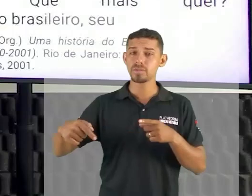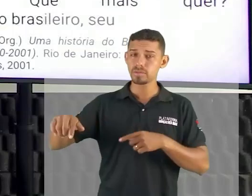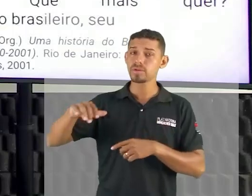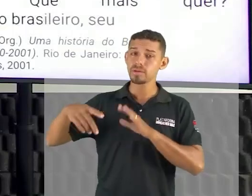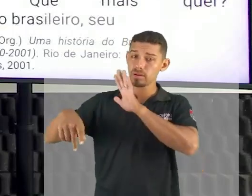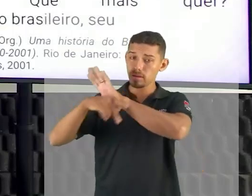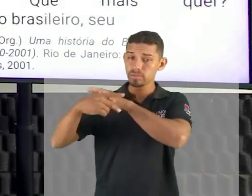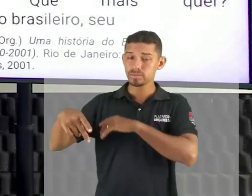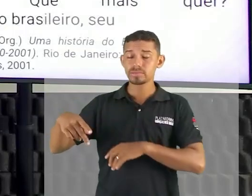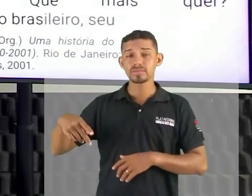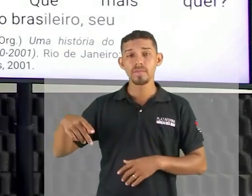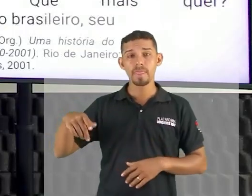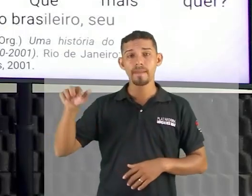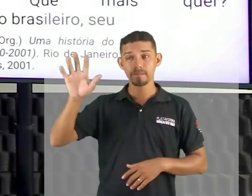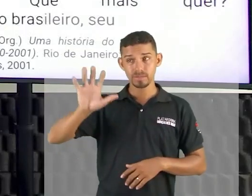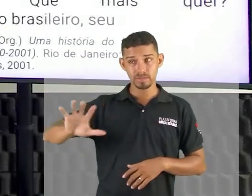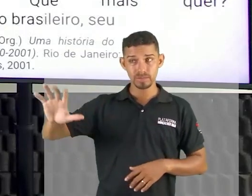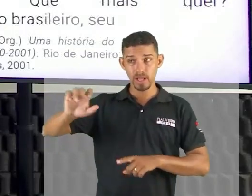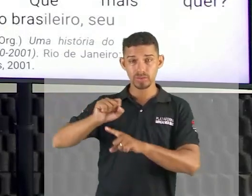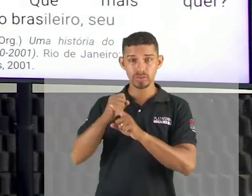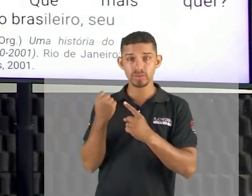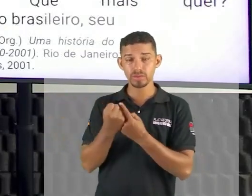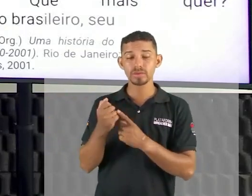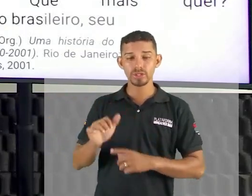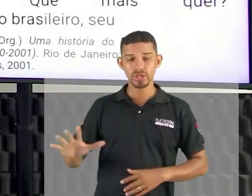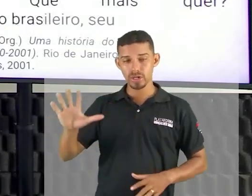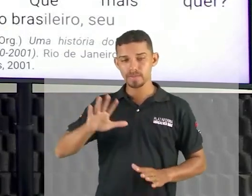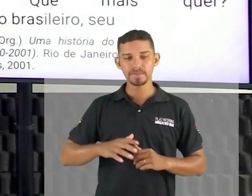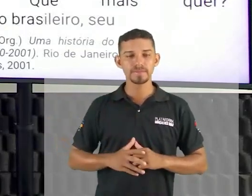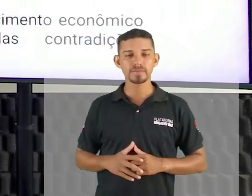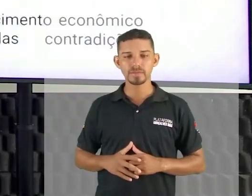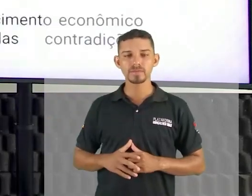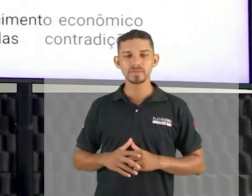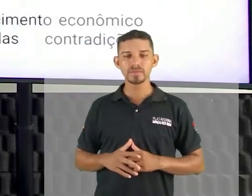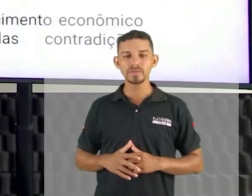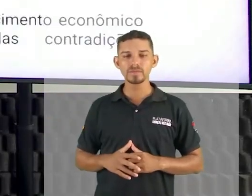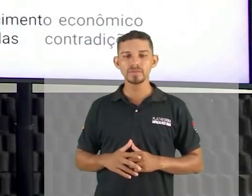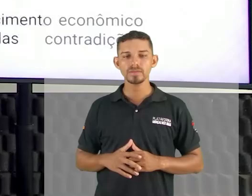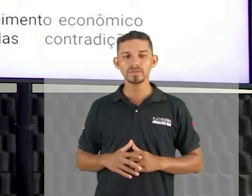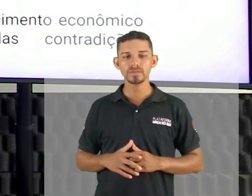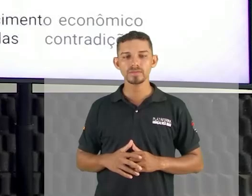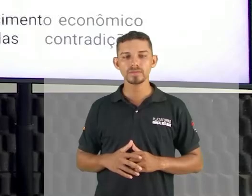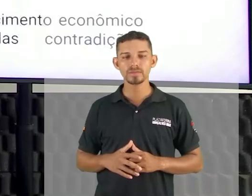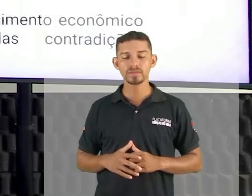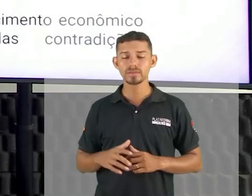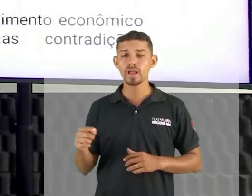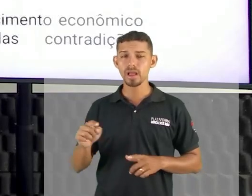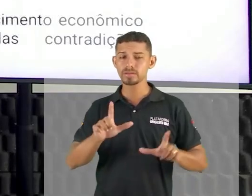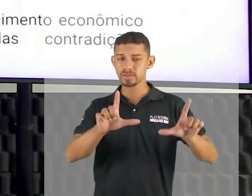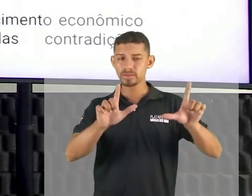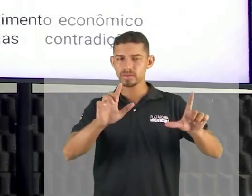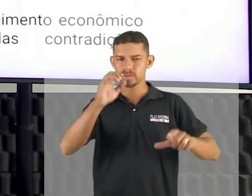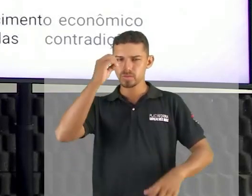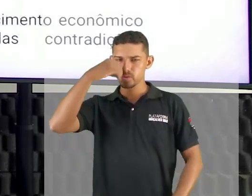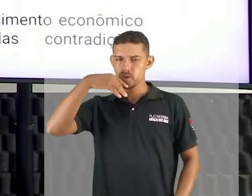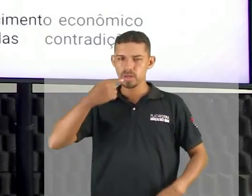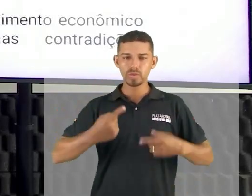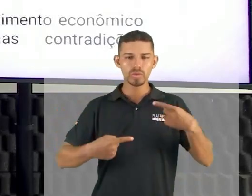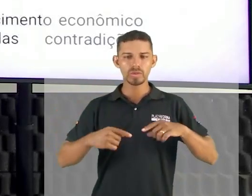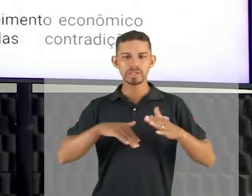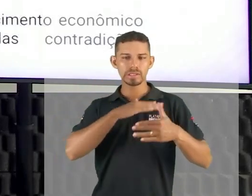próprio desenvolvimento da sociedade, de uma forma geral. Vamos lá para as questões. A charge ironiza a